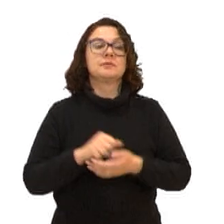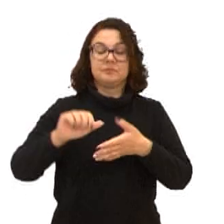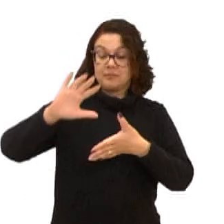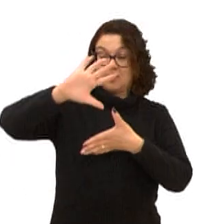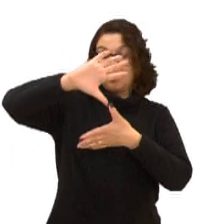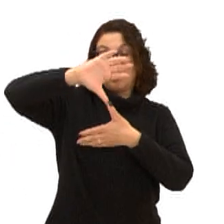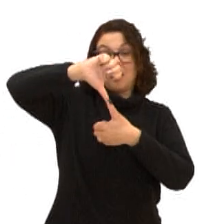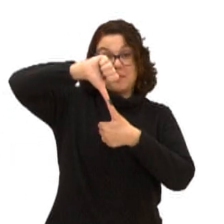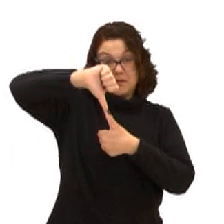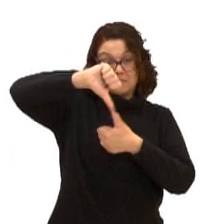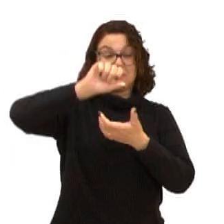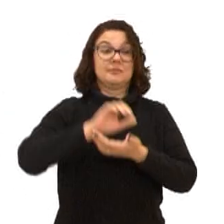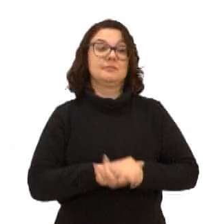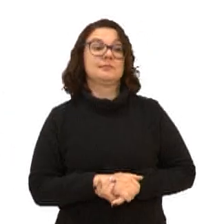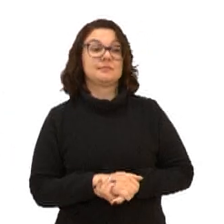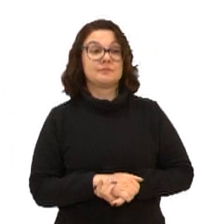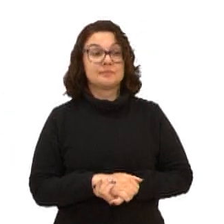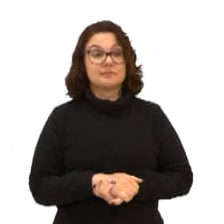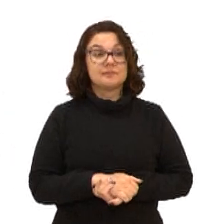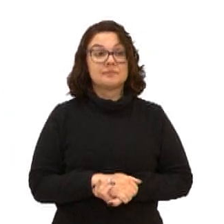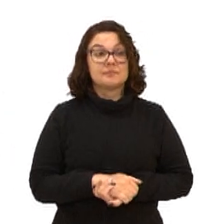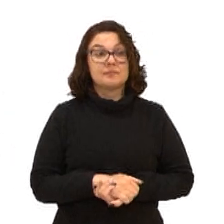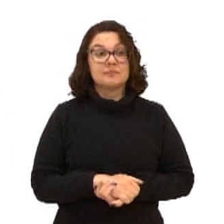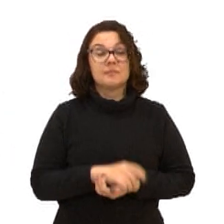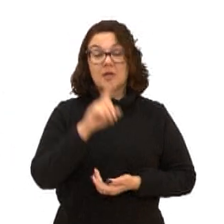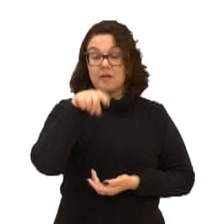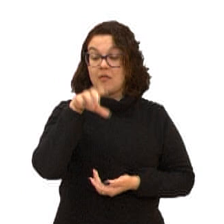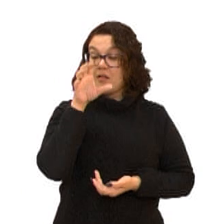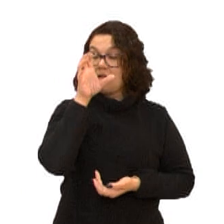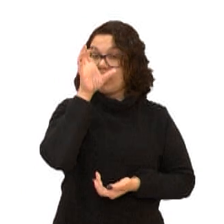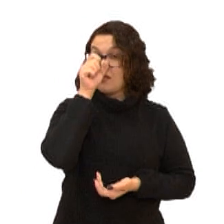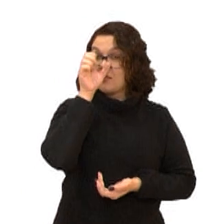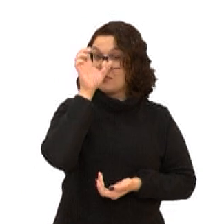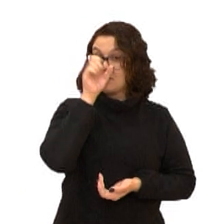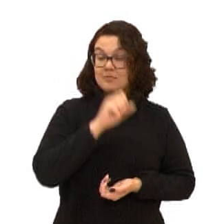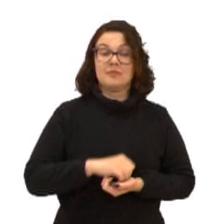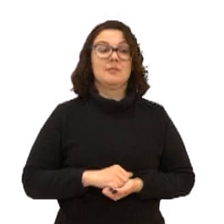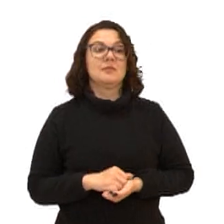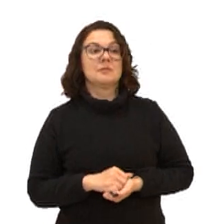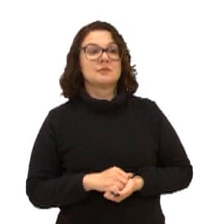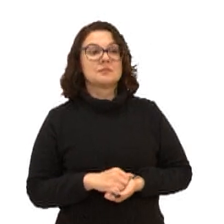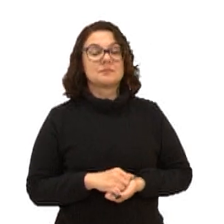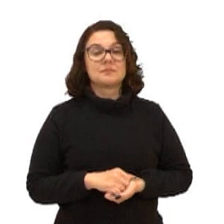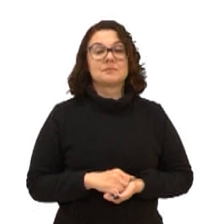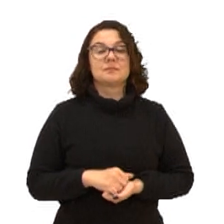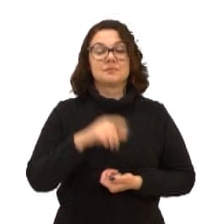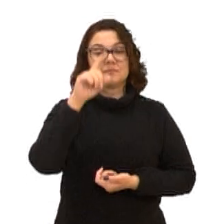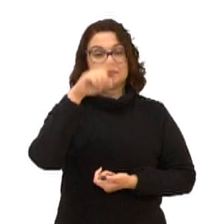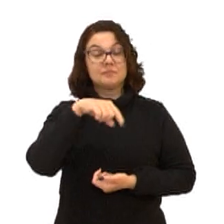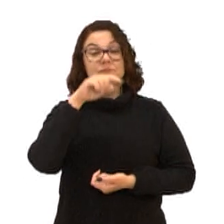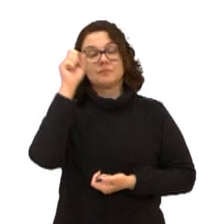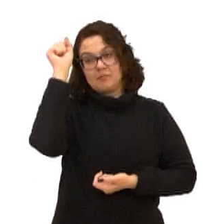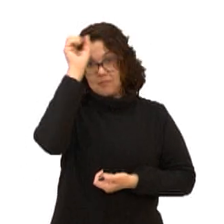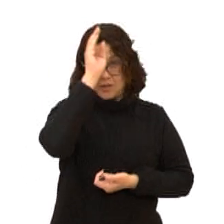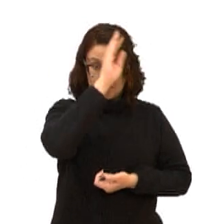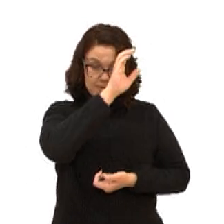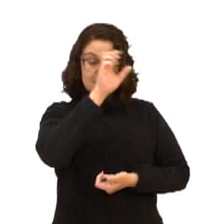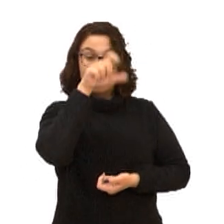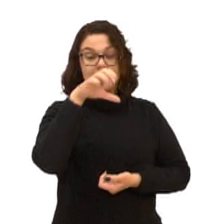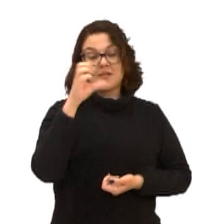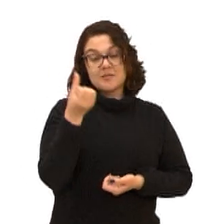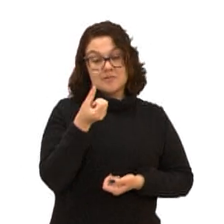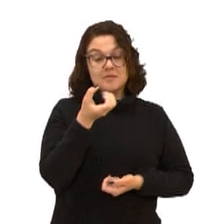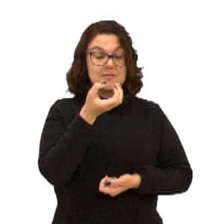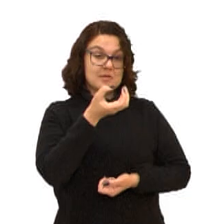América Central, tá? Essa parte laranja aqui na nossa legenda, a taxa de alfabetização entre